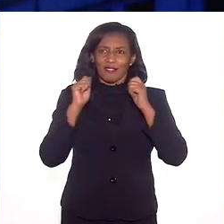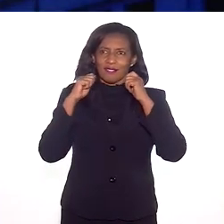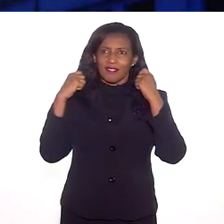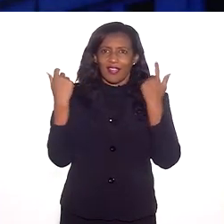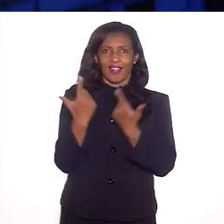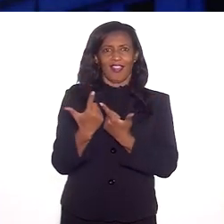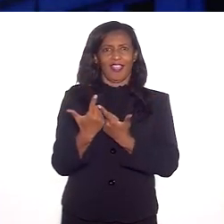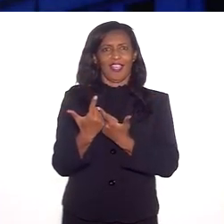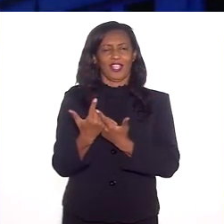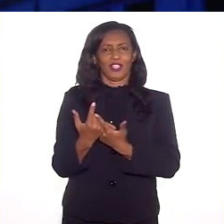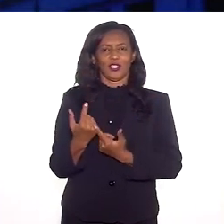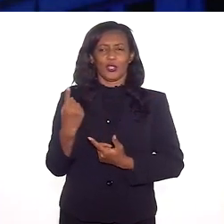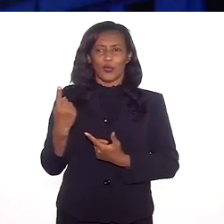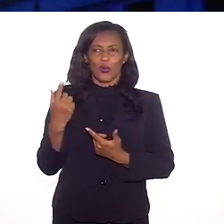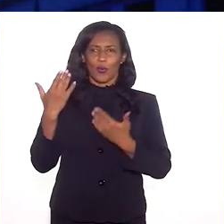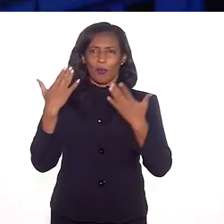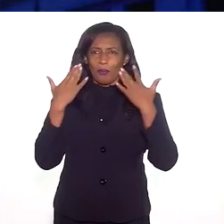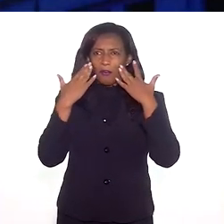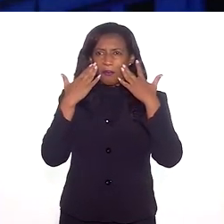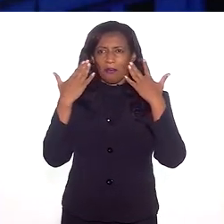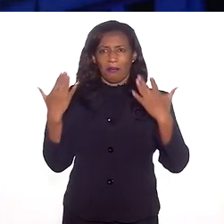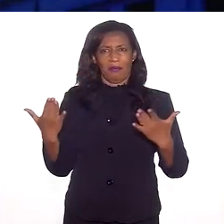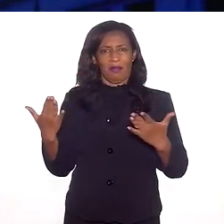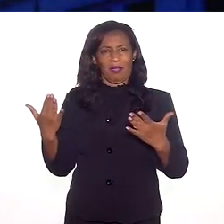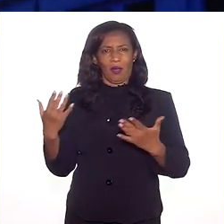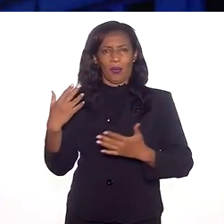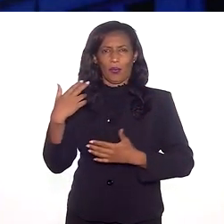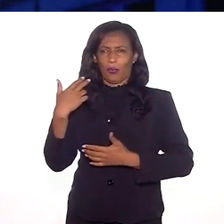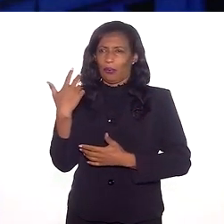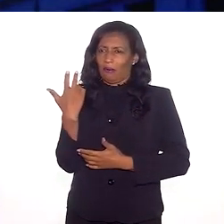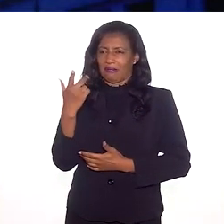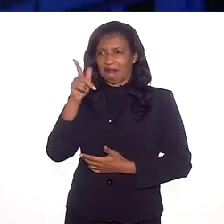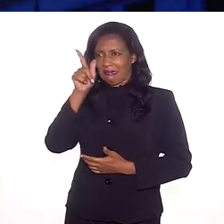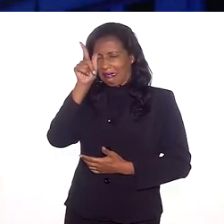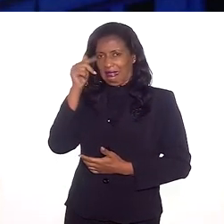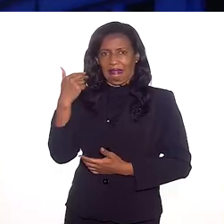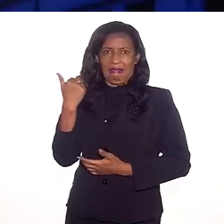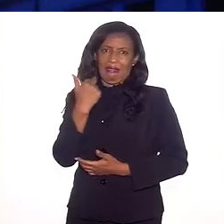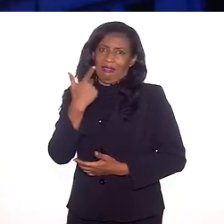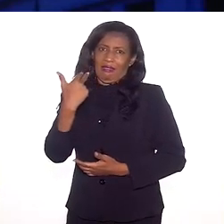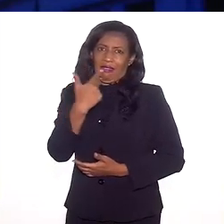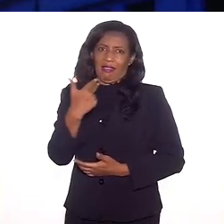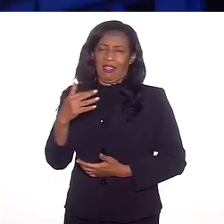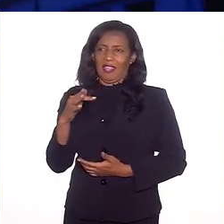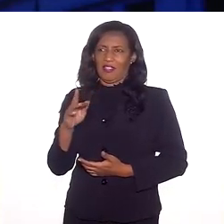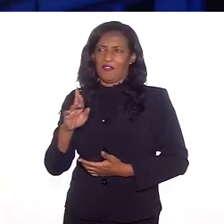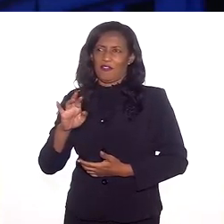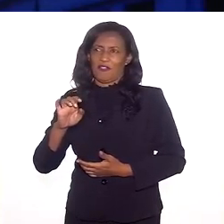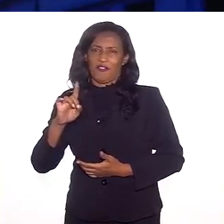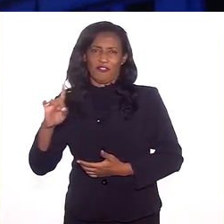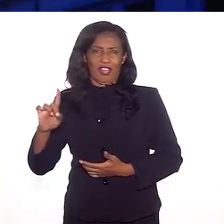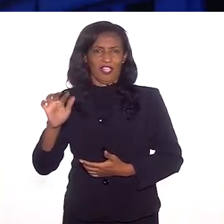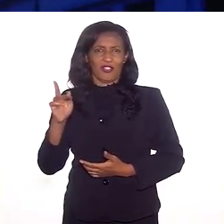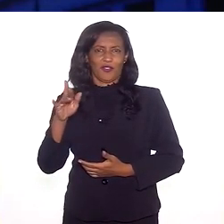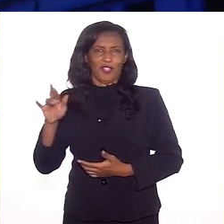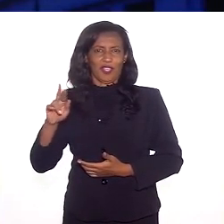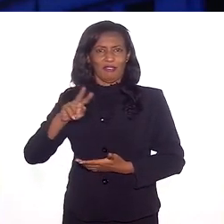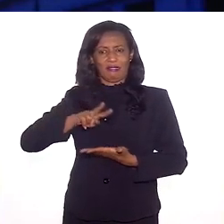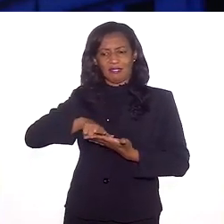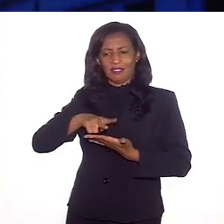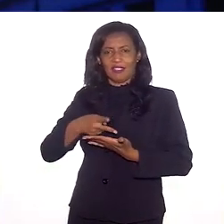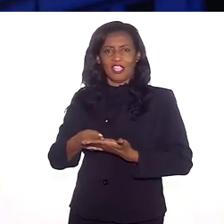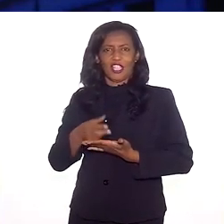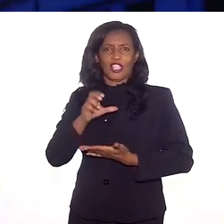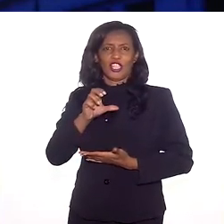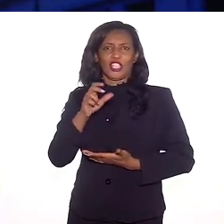uma apresentação de um duo, Lívia Nestrovski, não sei se eu falei o nome correto, e Fred Ferreira, que vão